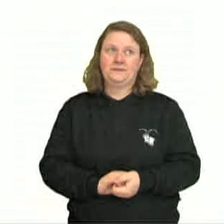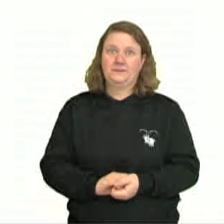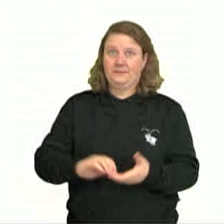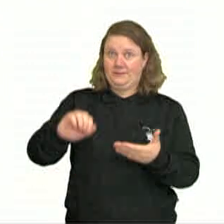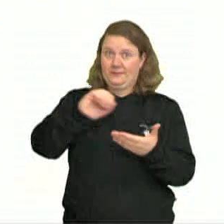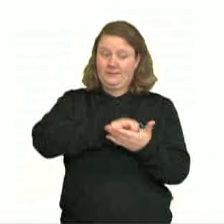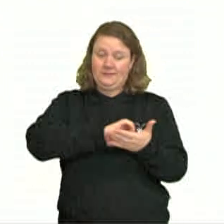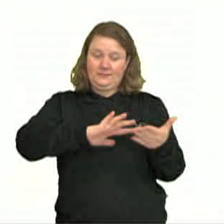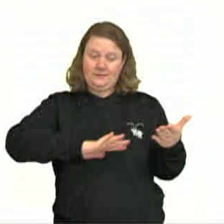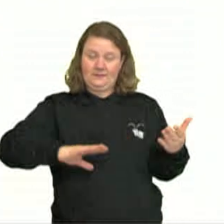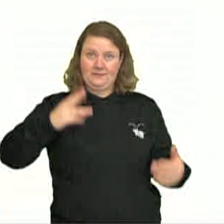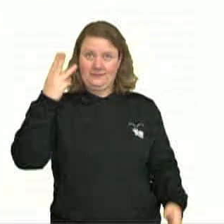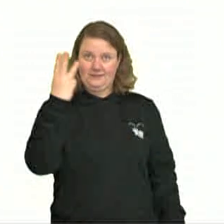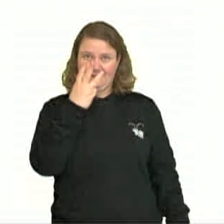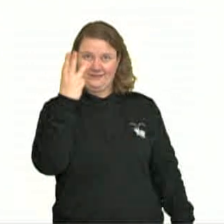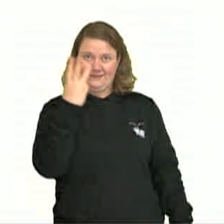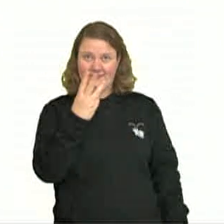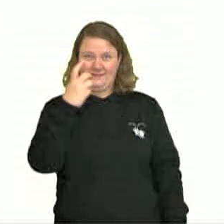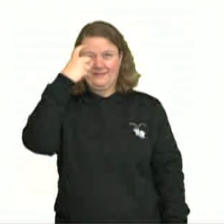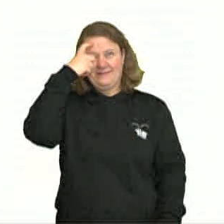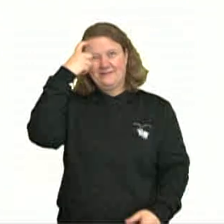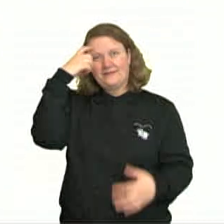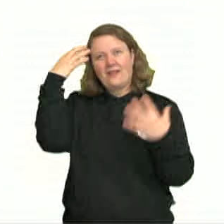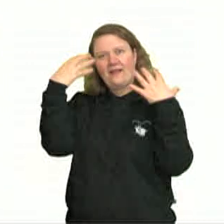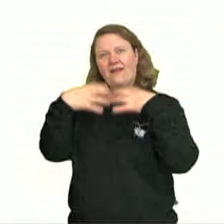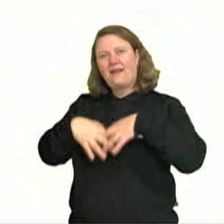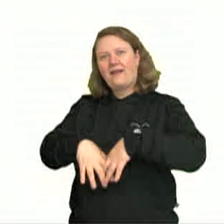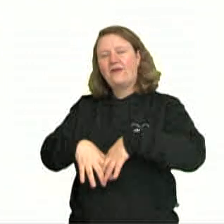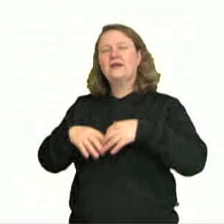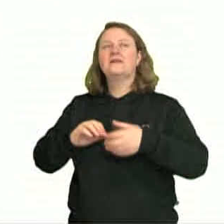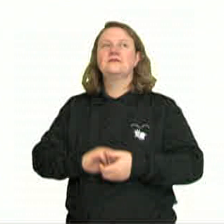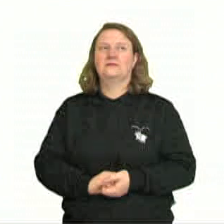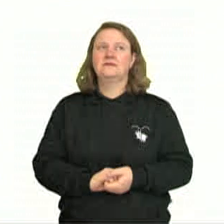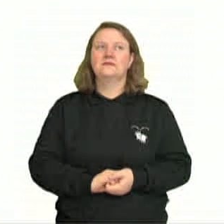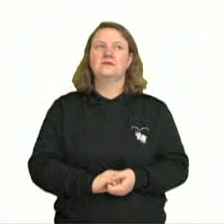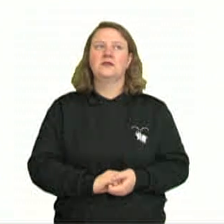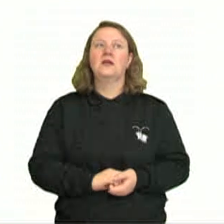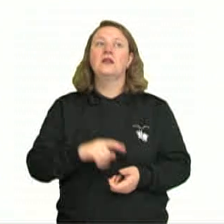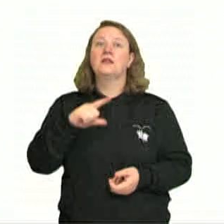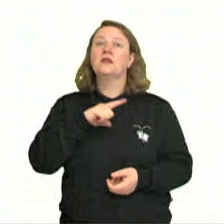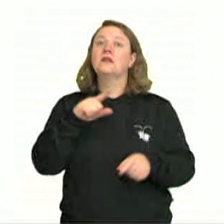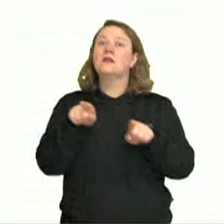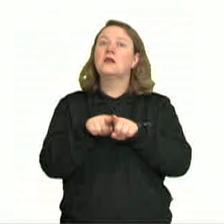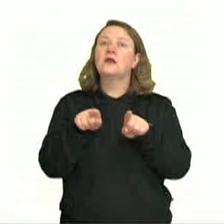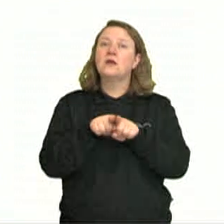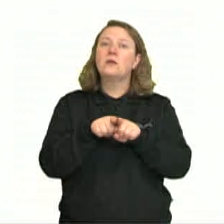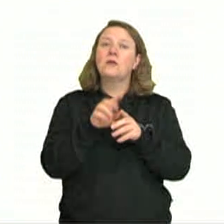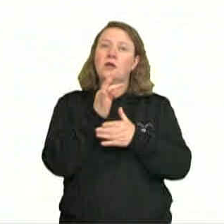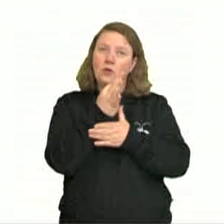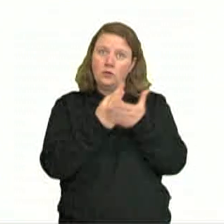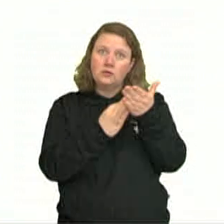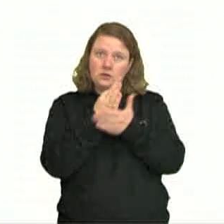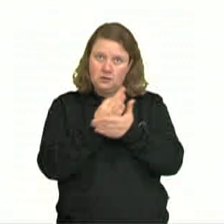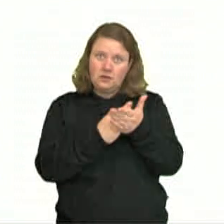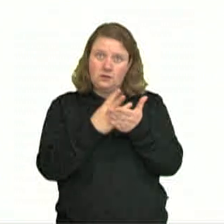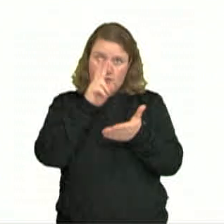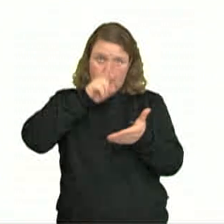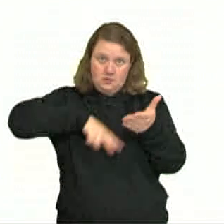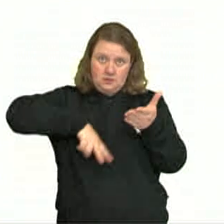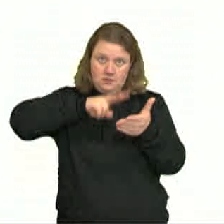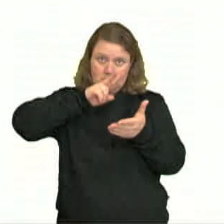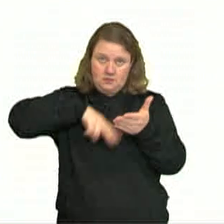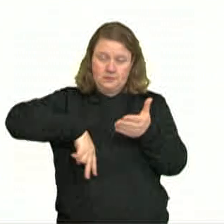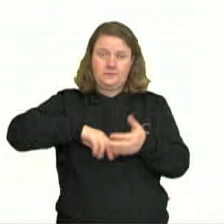Vamos então partir para a nossa atividade 3, a reflexão 3 da nossa aula, que parte justamente desse fragmento que lemos.